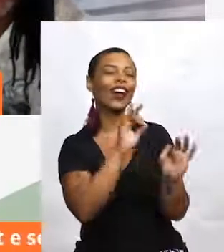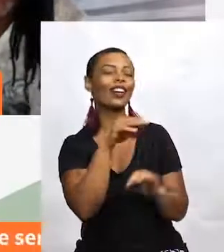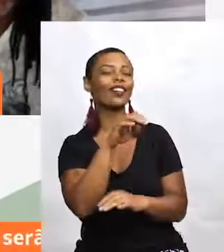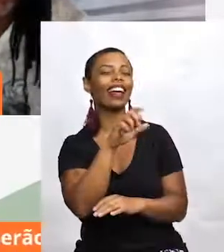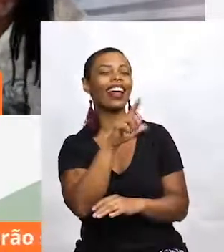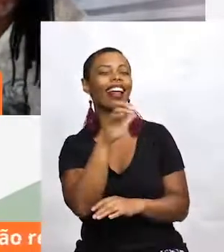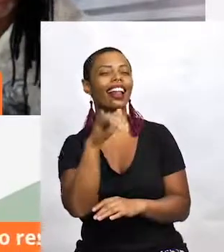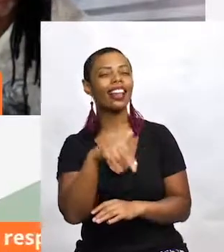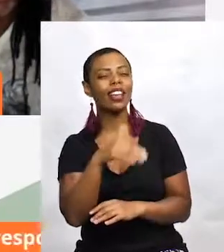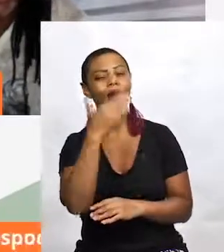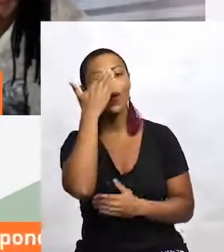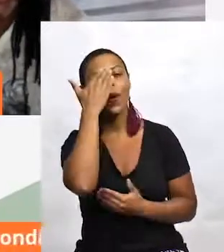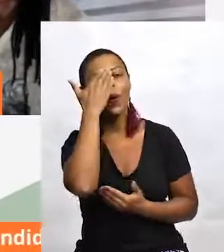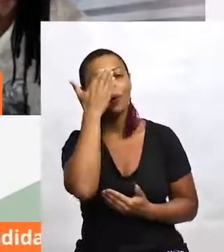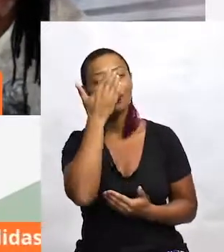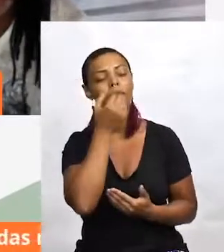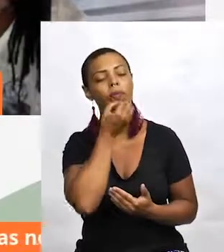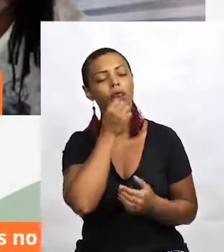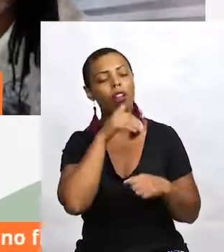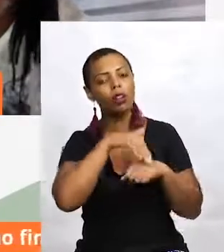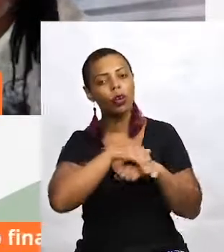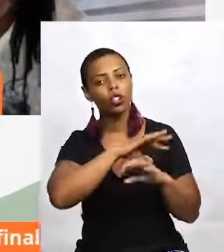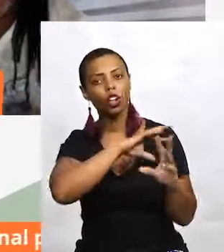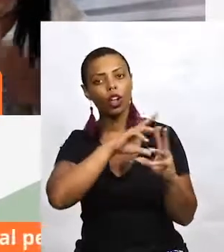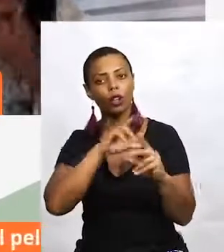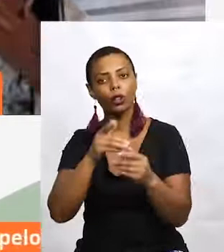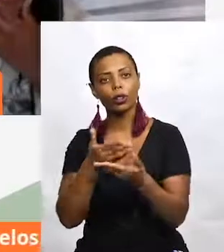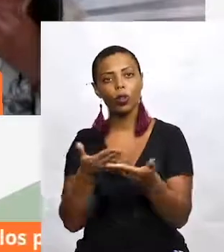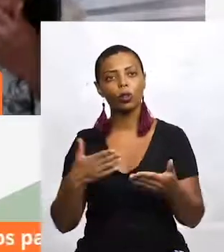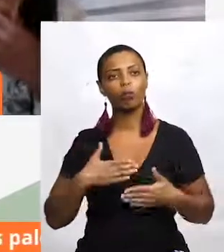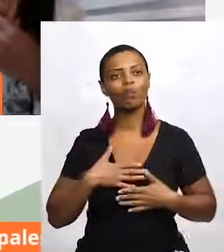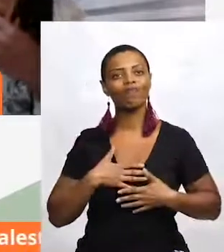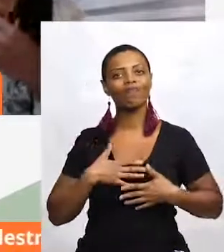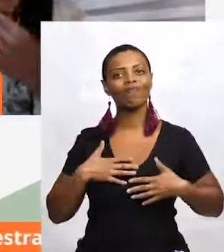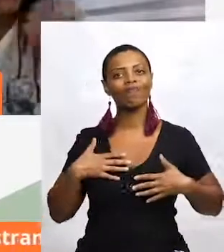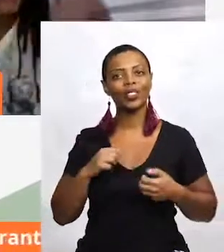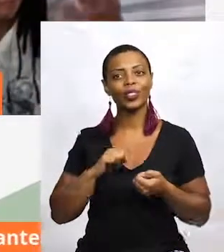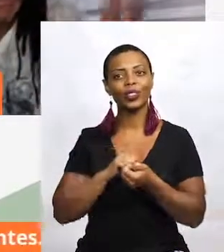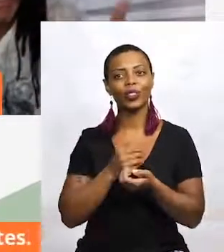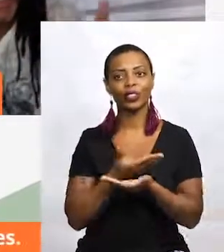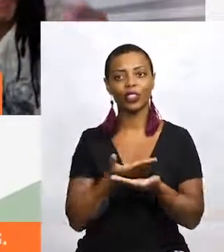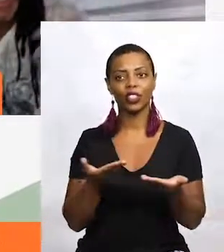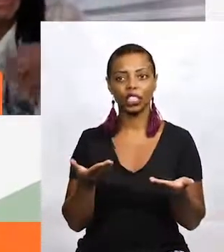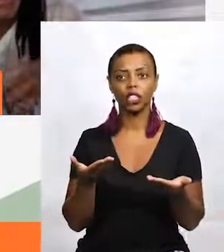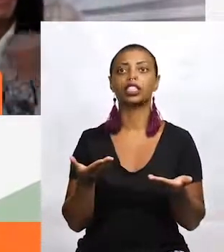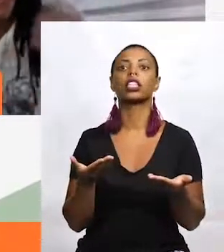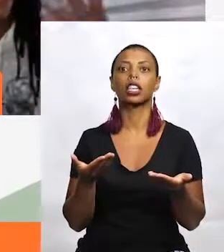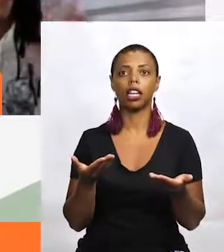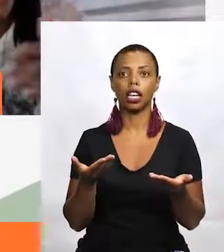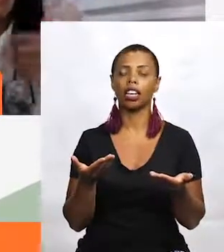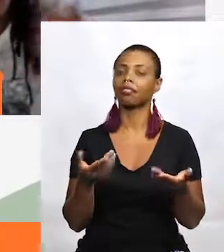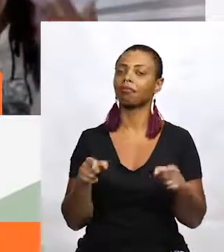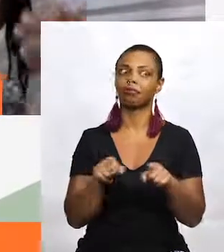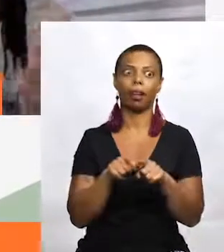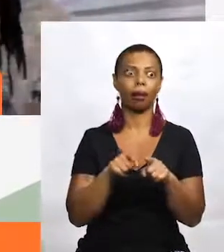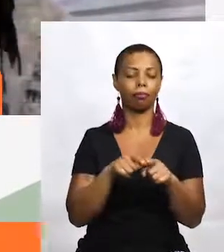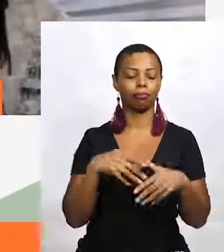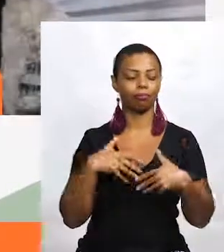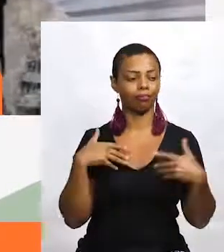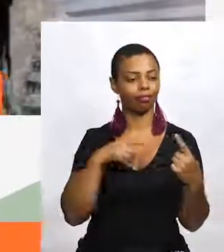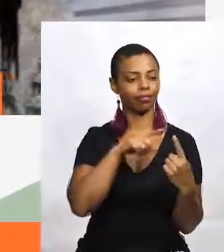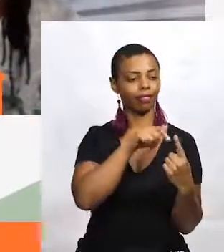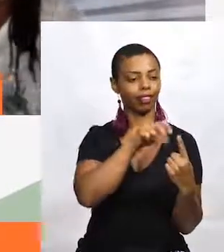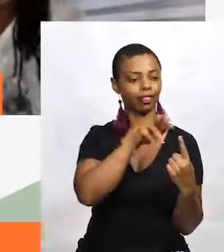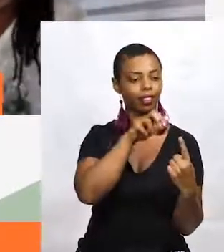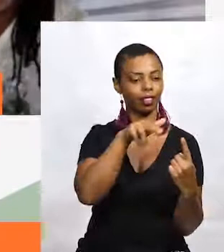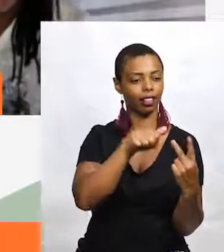a todas e todos. É um prazer estar aqui com vocês. É um prazer estar diante de Adriana, Rita,